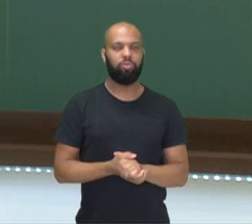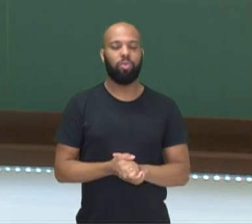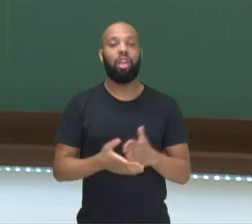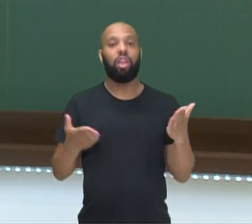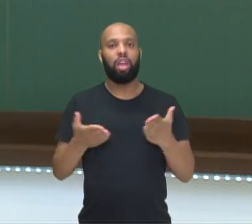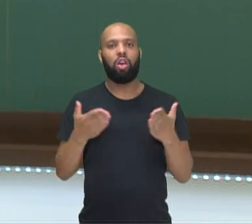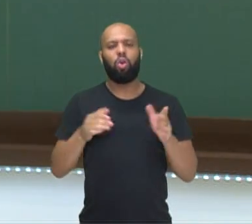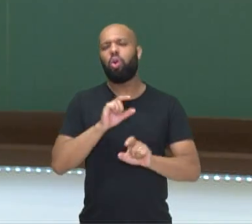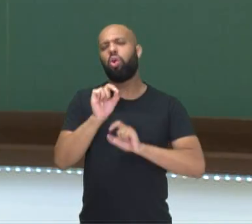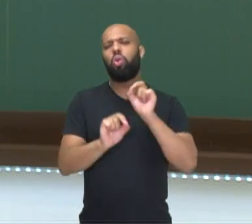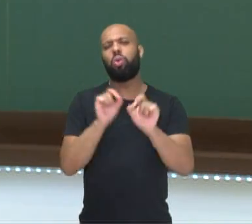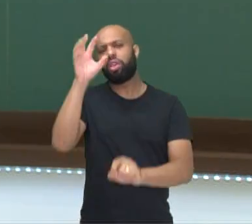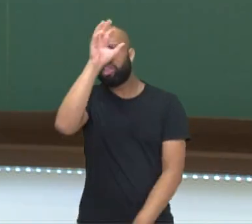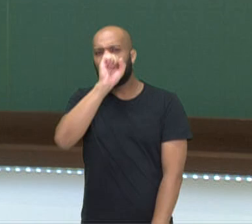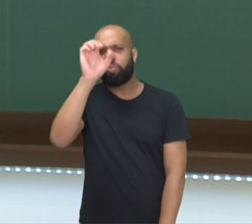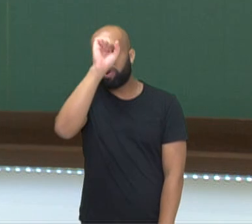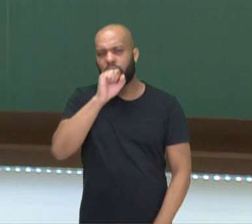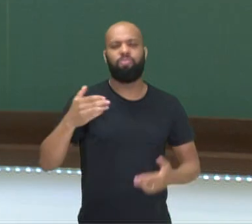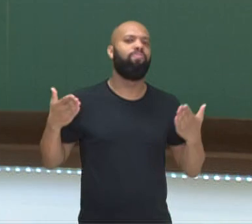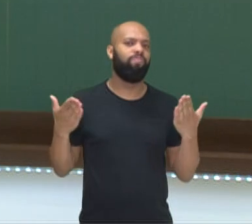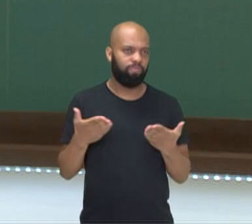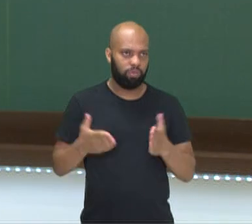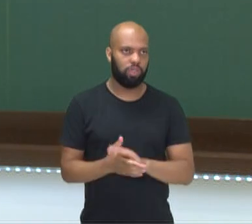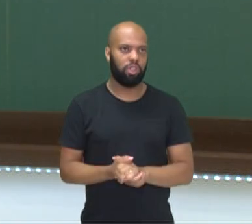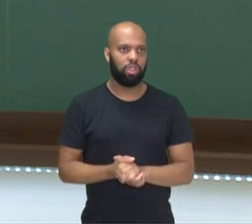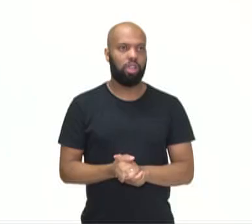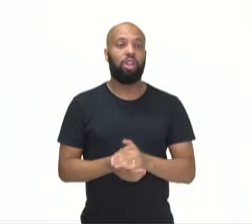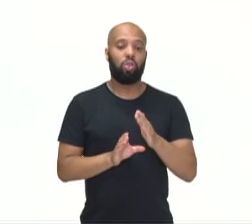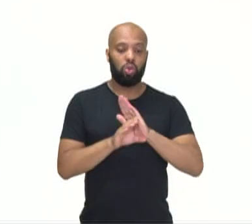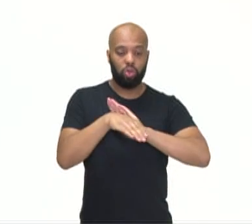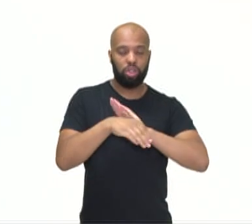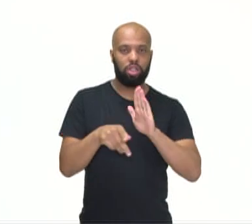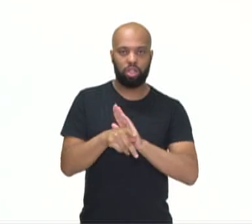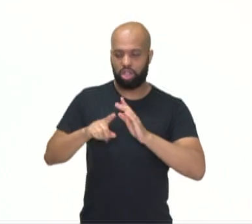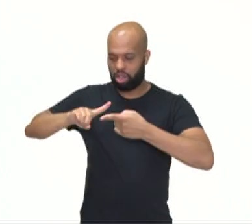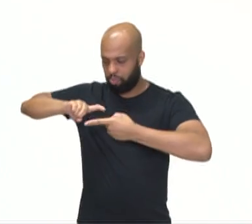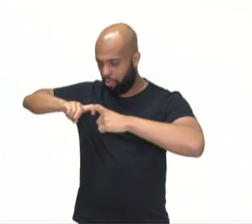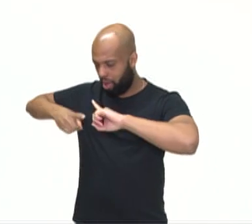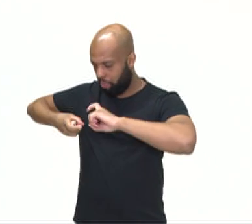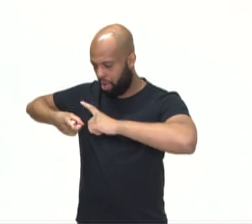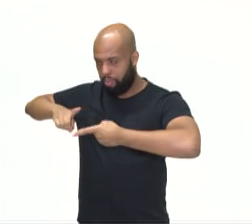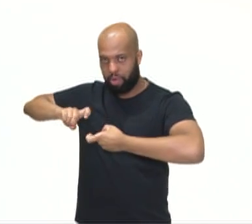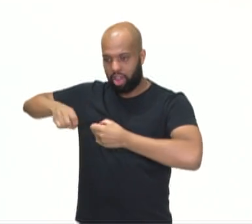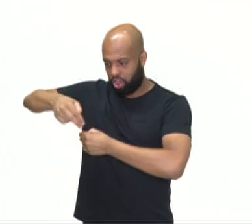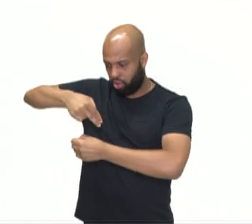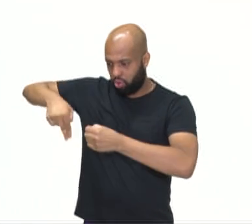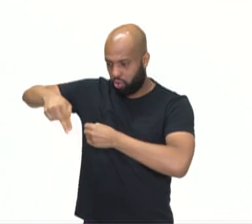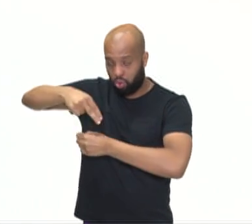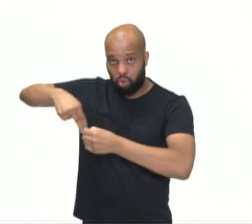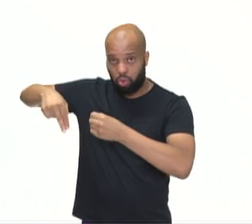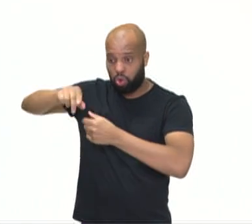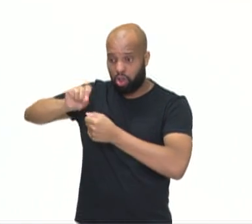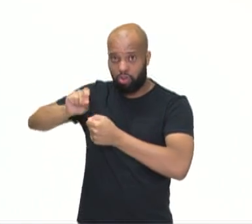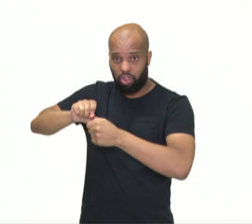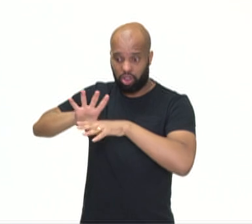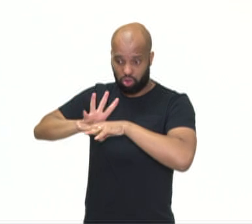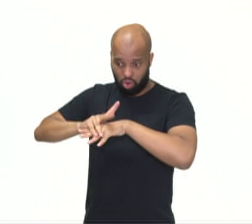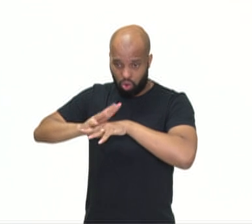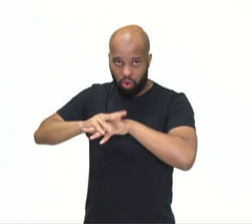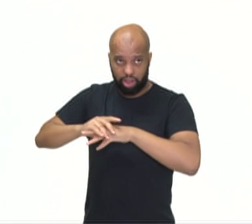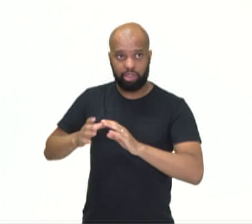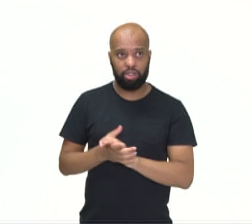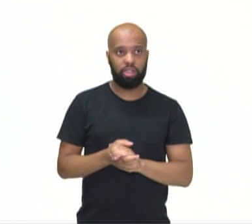E vamos dar uma olhada no que a gente aprendeu? Conceito de protozoose, ou seja, de doenças causadas por